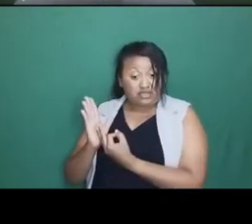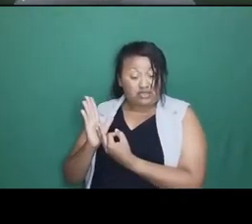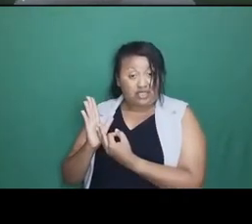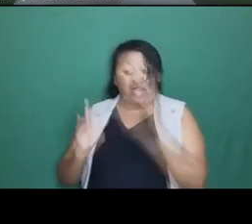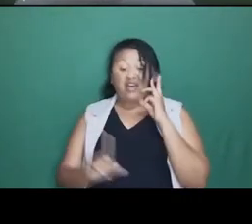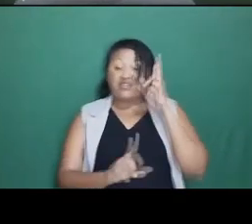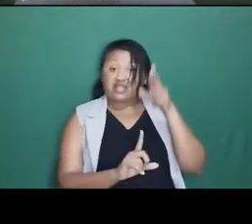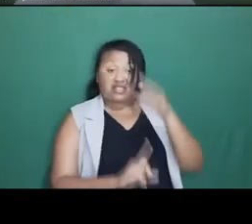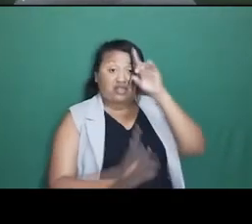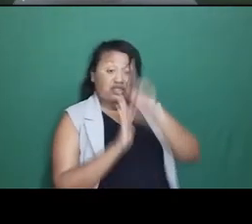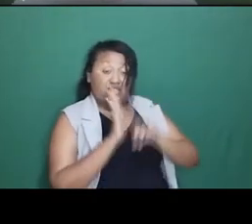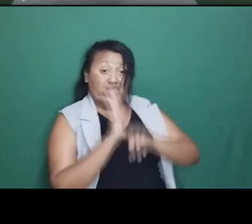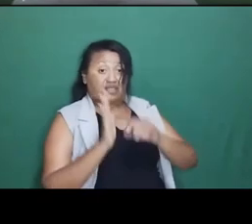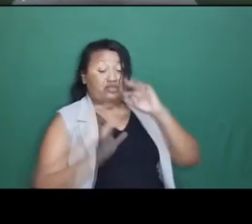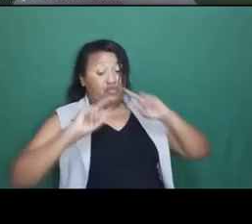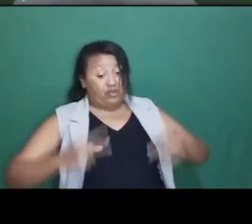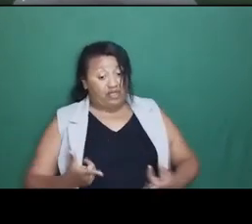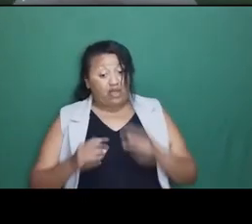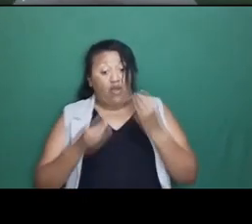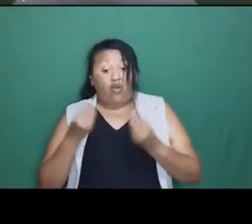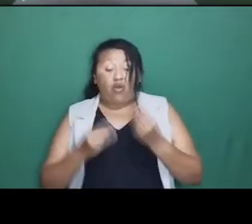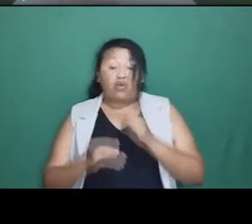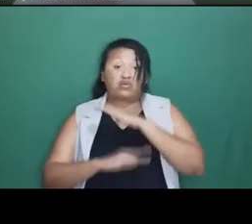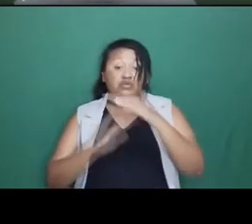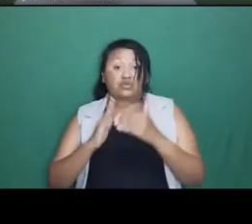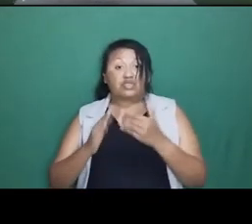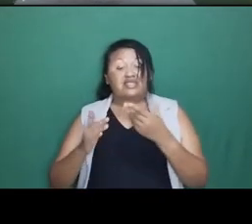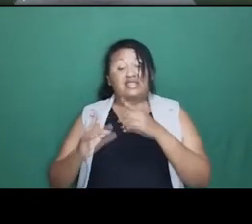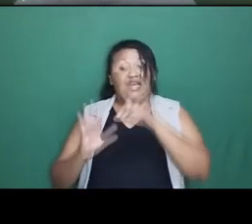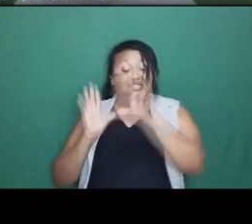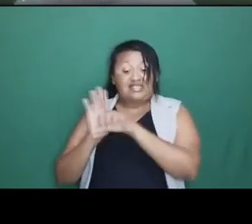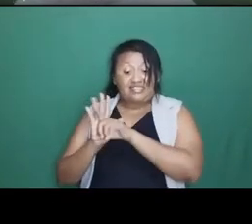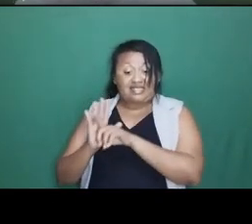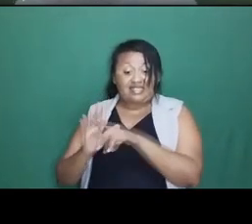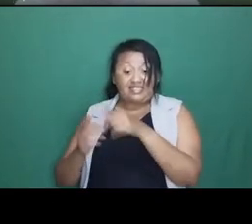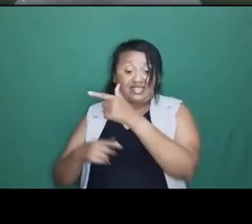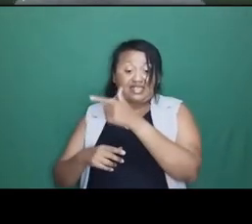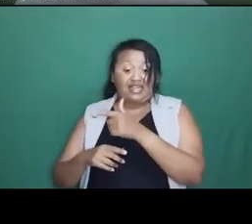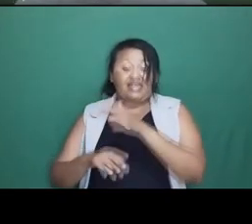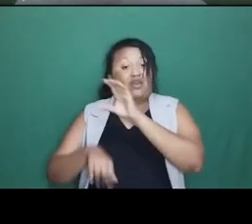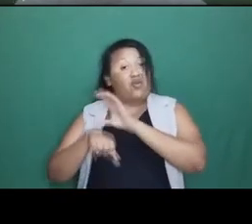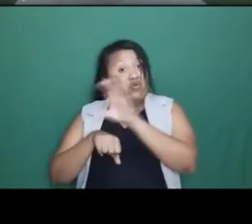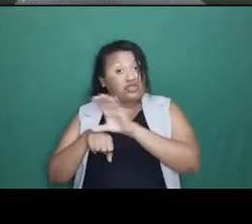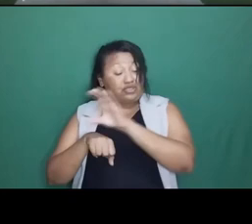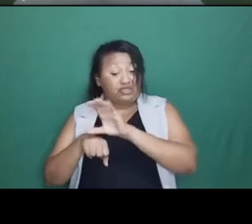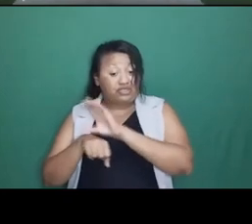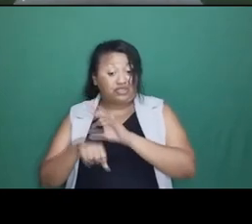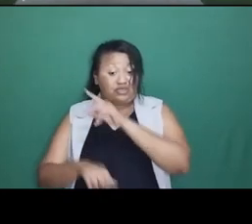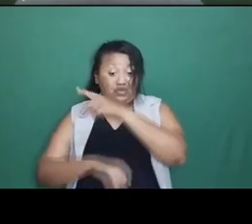humanos bem como em todas as legislações constitucionais dos países democrático verdadeiro